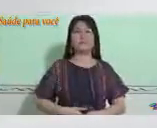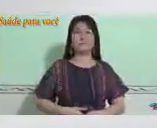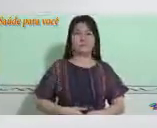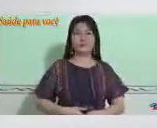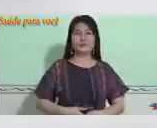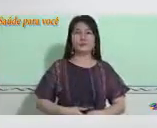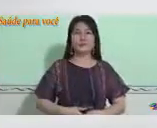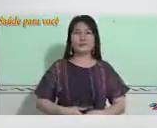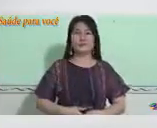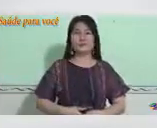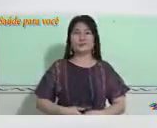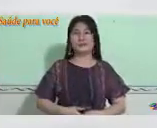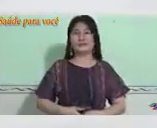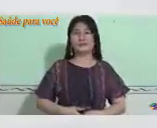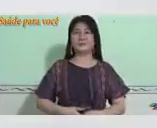parêntese fechado